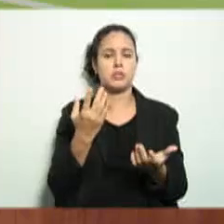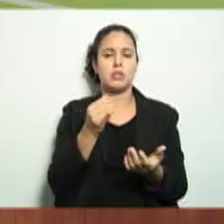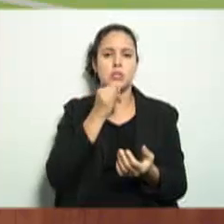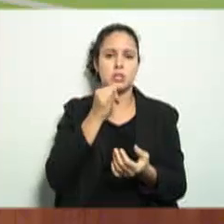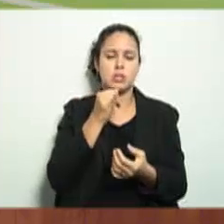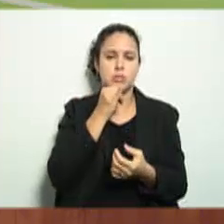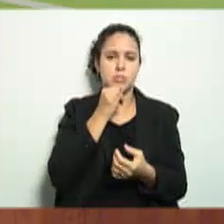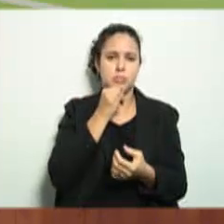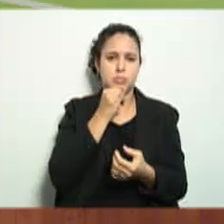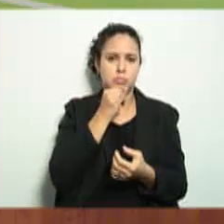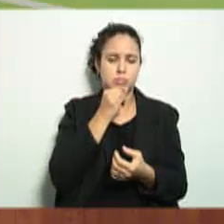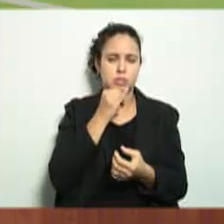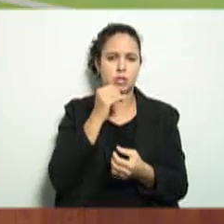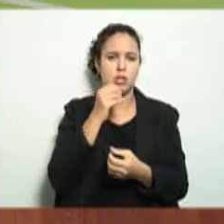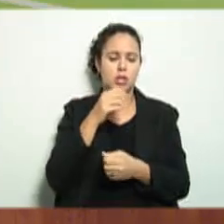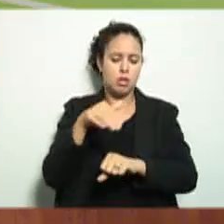em